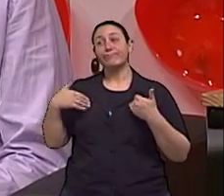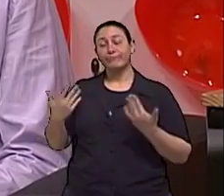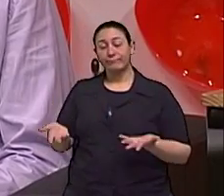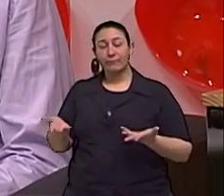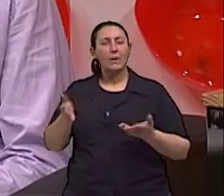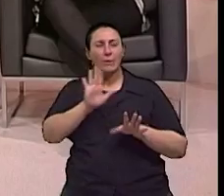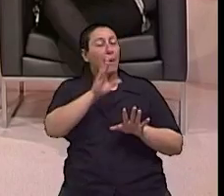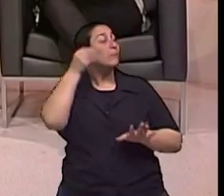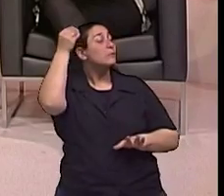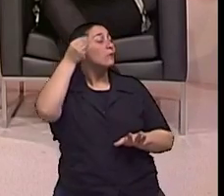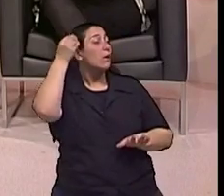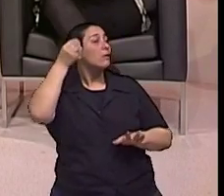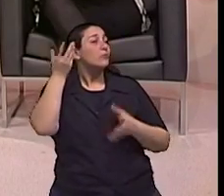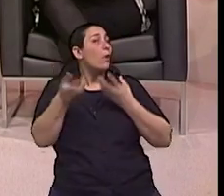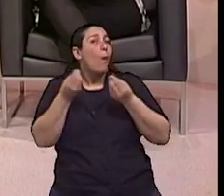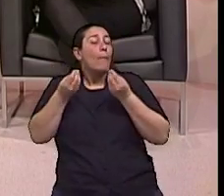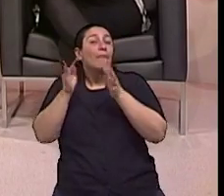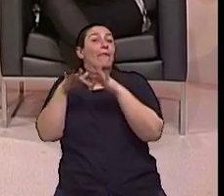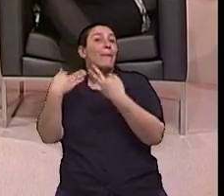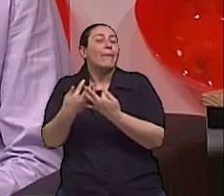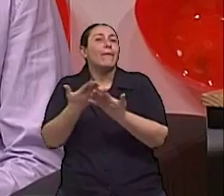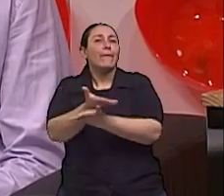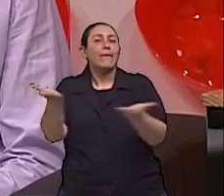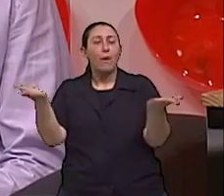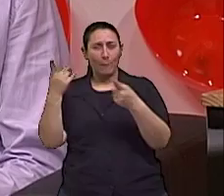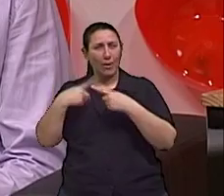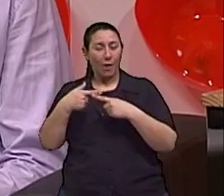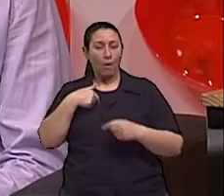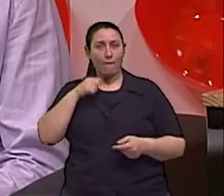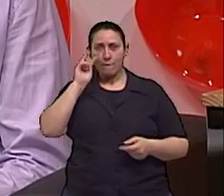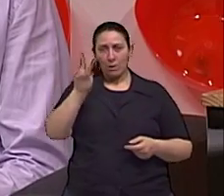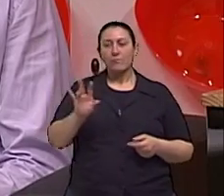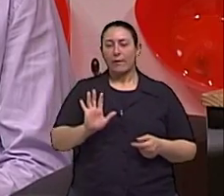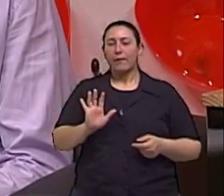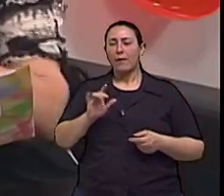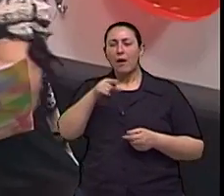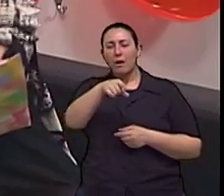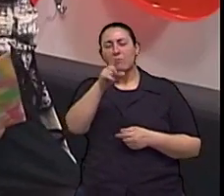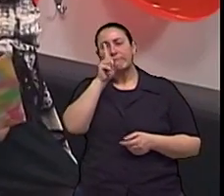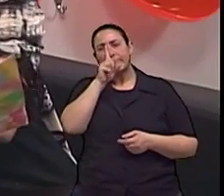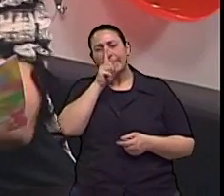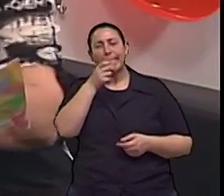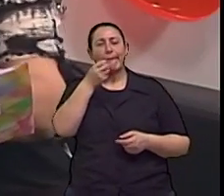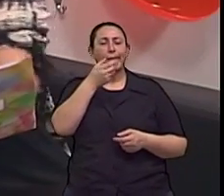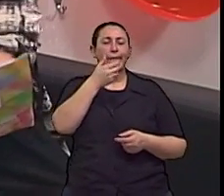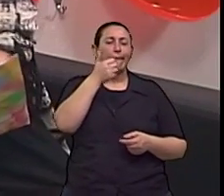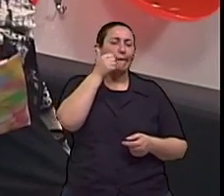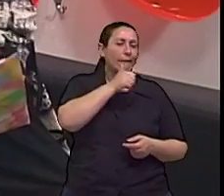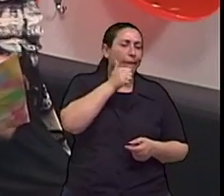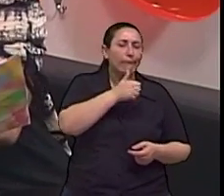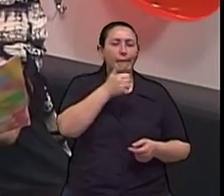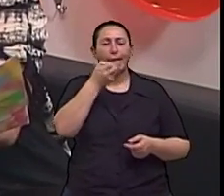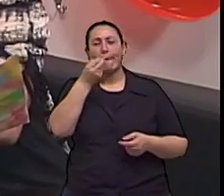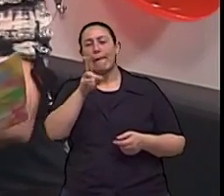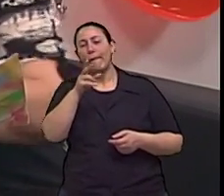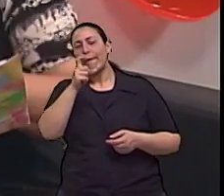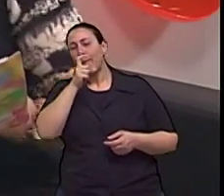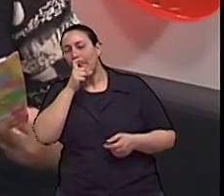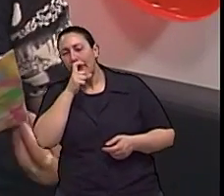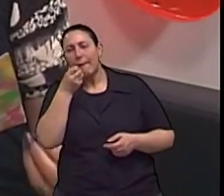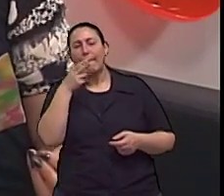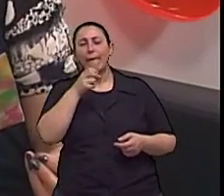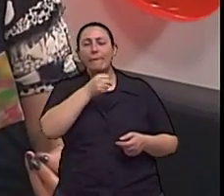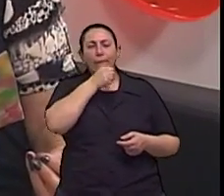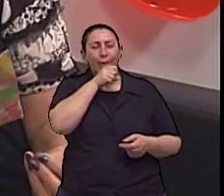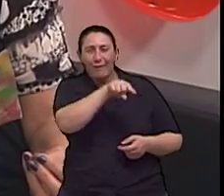tem... Psicologicamente, Ivan, como é que se dá isso? É. Eu vejo a minha mãe se deteriorando, ou o meu pai, ou um tio, ou o meu avô. Como é que